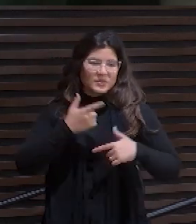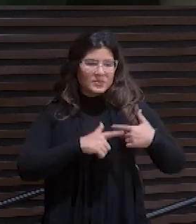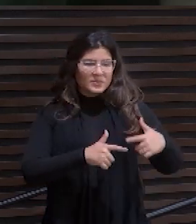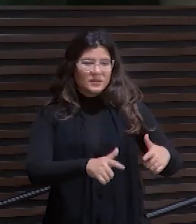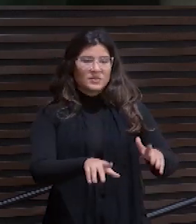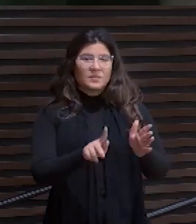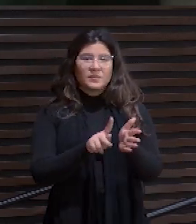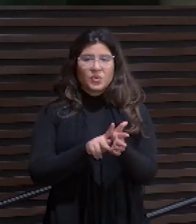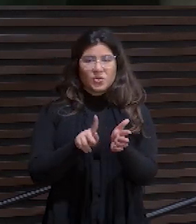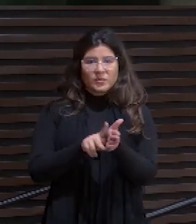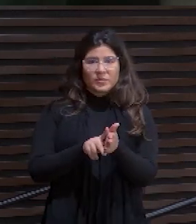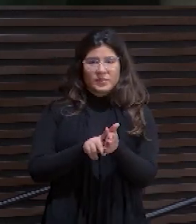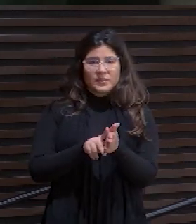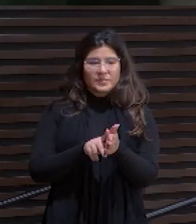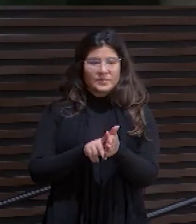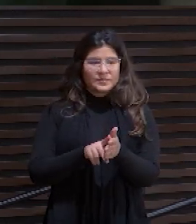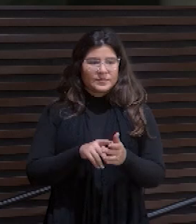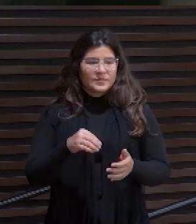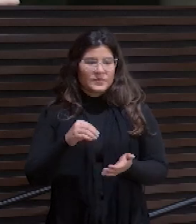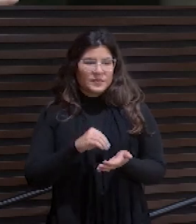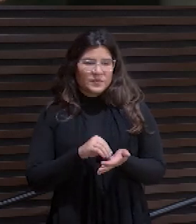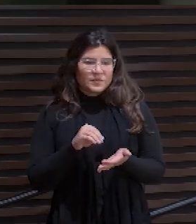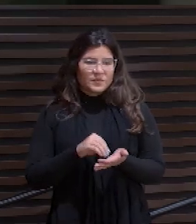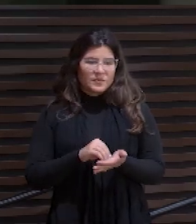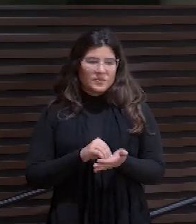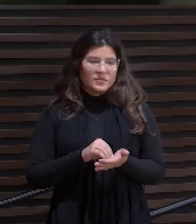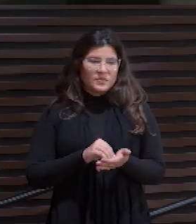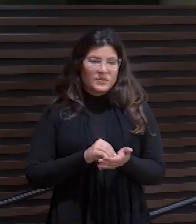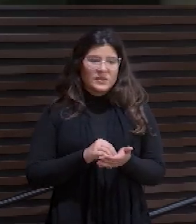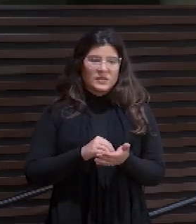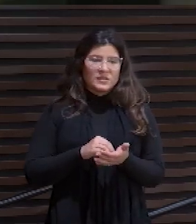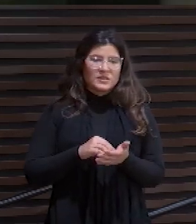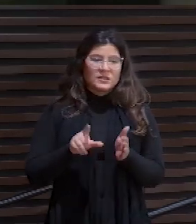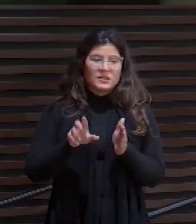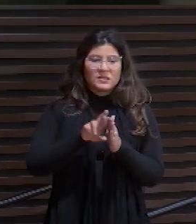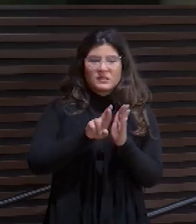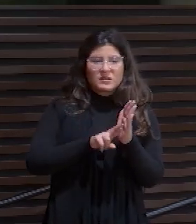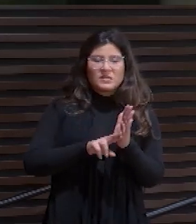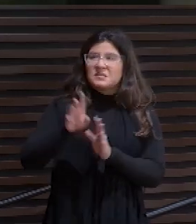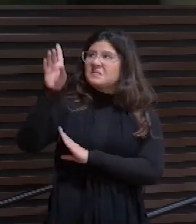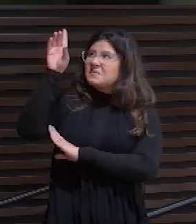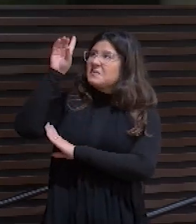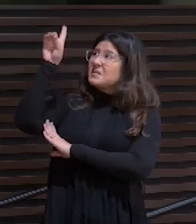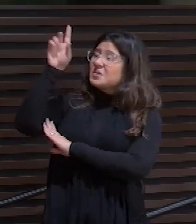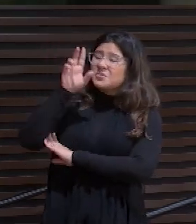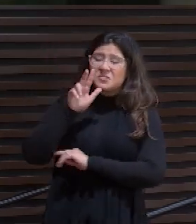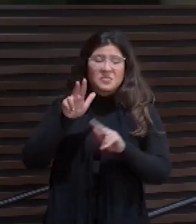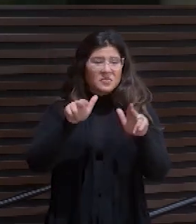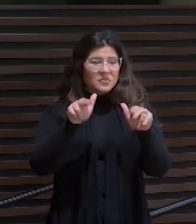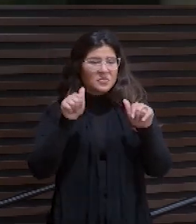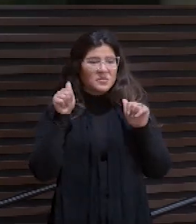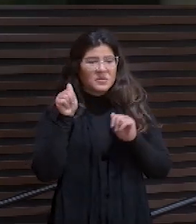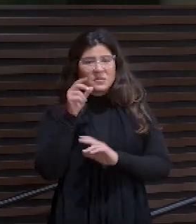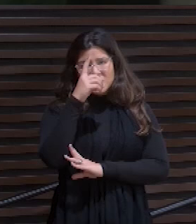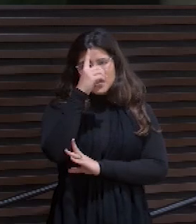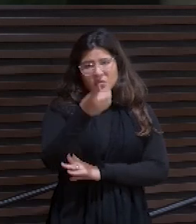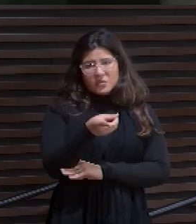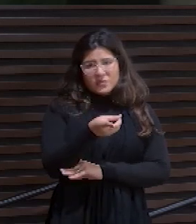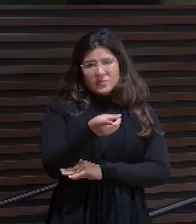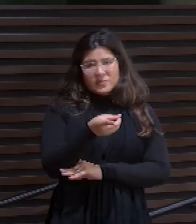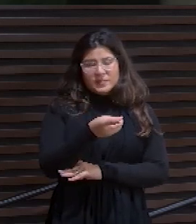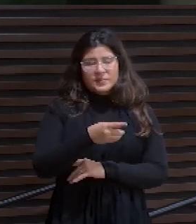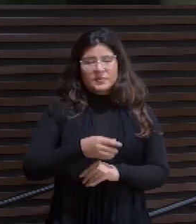colocavam preceitos e imposições que Deus nunca corroborou, que Deus nunca impôs. Lá em Mateus capítulo 15, Jesus diz